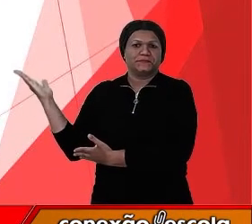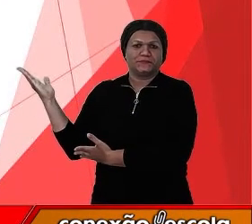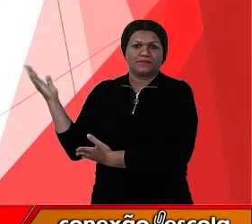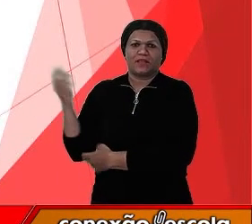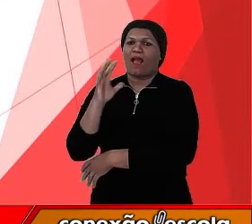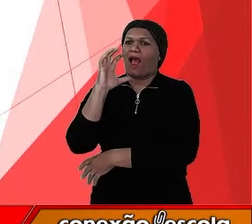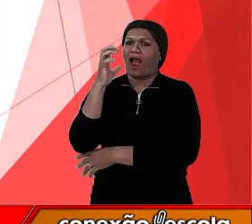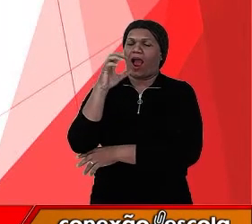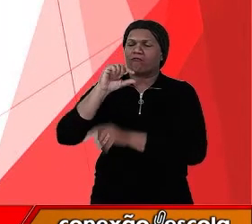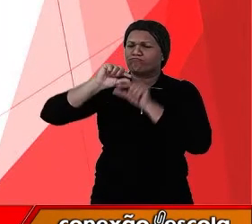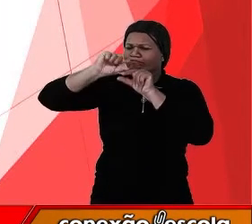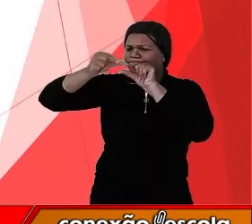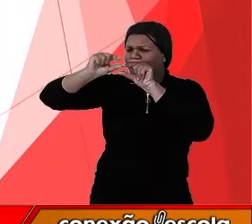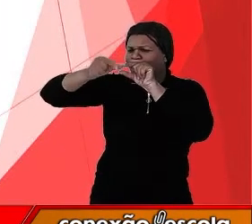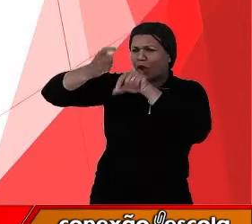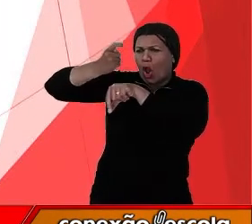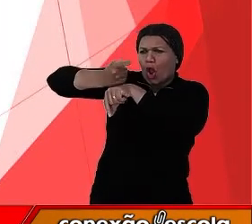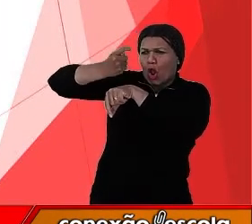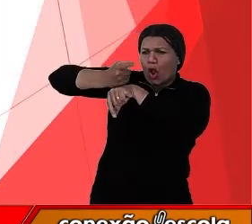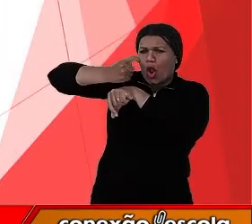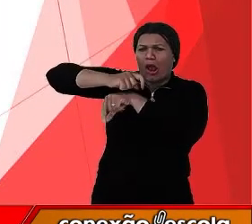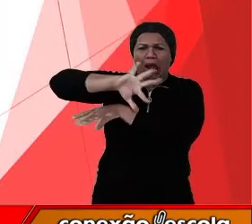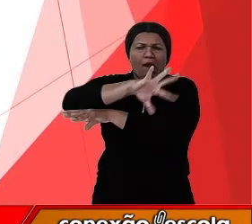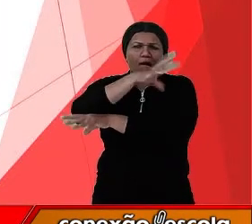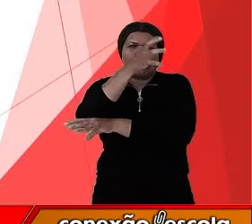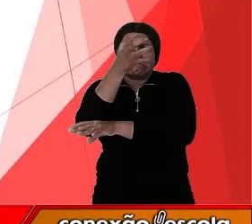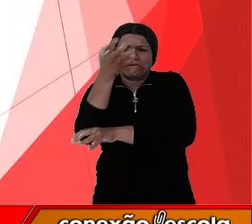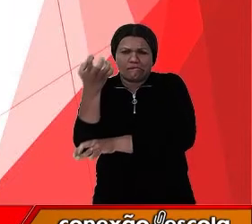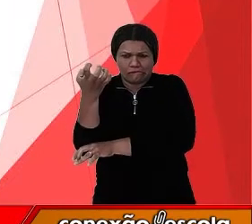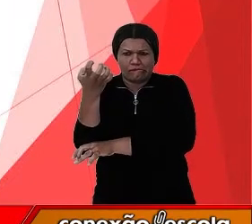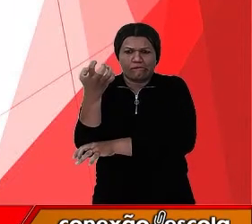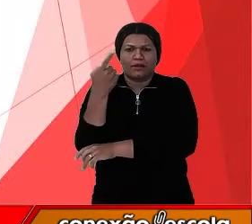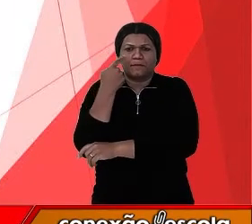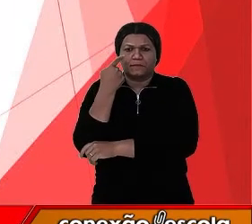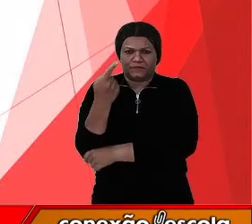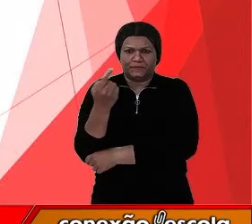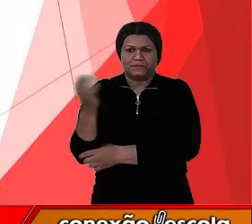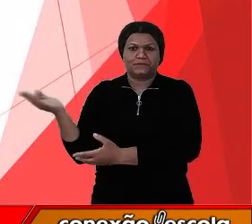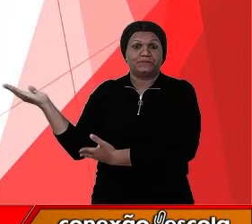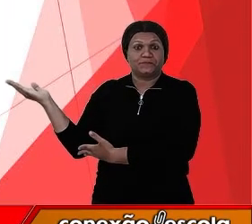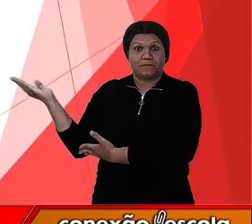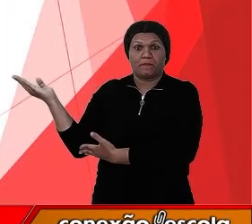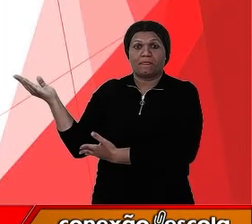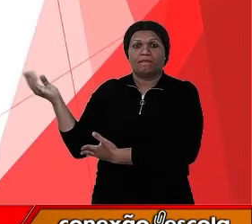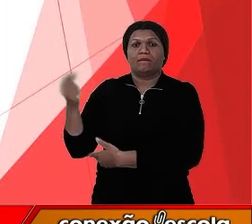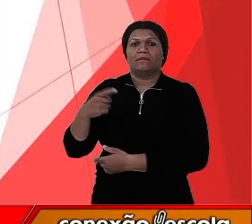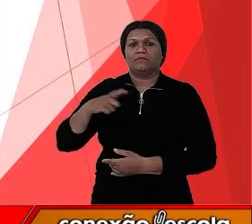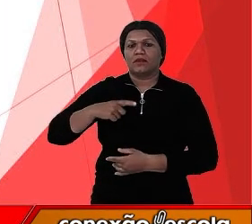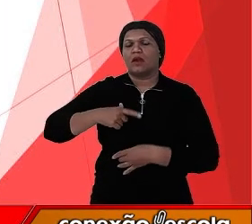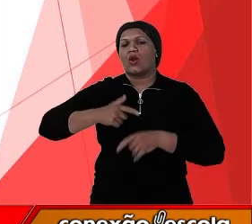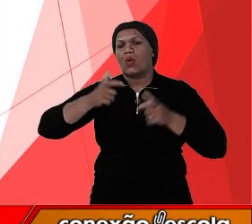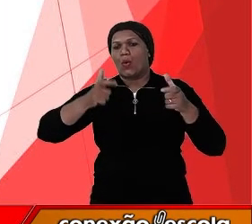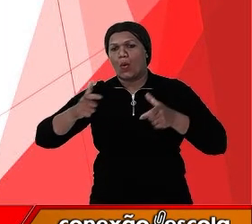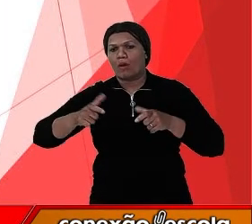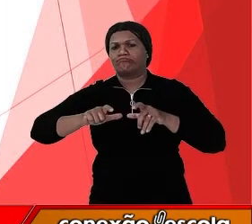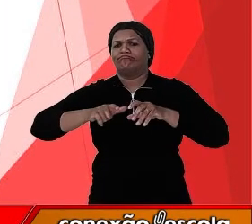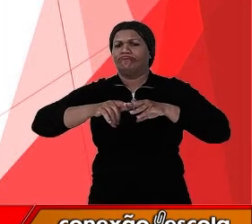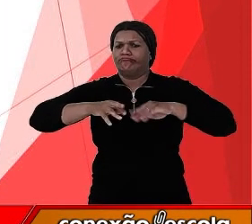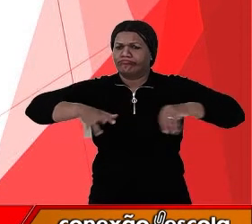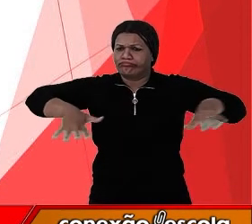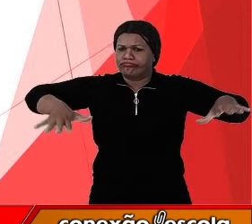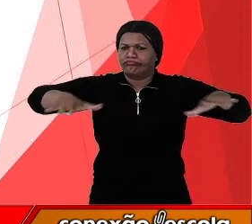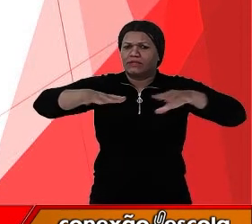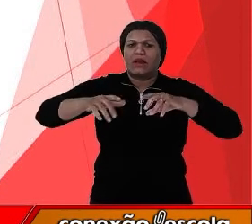arvinha com Casca Grossa troncos e Galhos retorcidos a vegetação é menos densa ainda que a gente tem regiões de vegetação mais densa